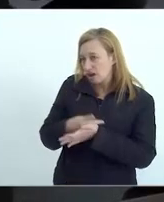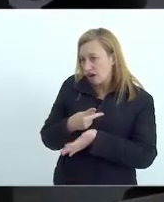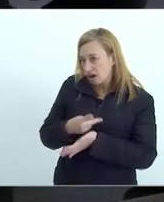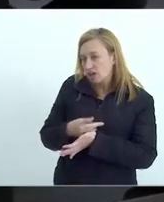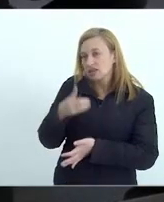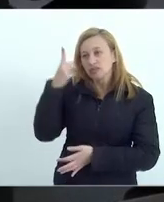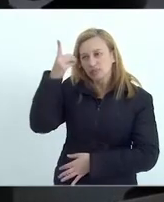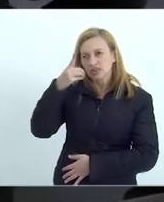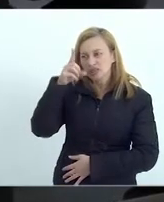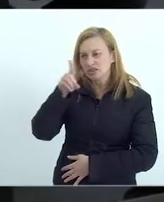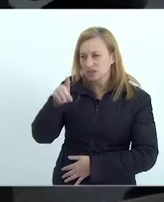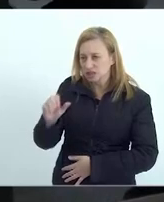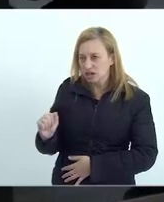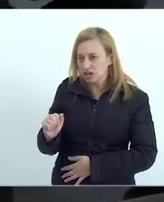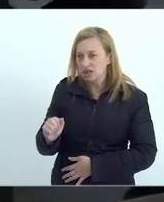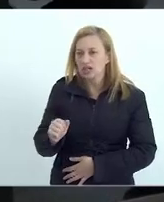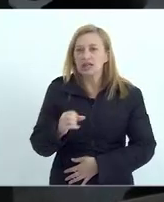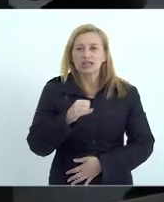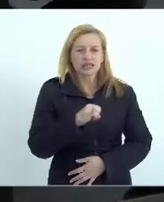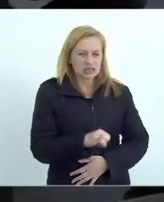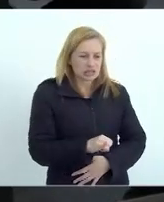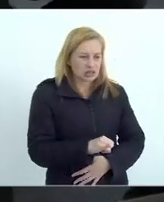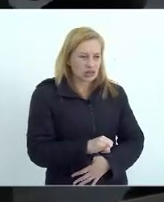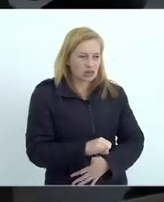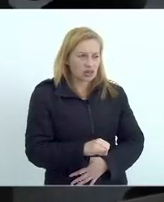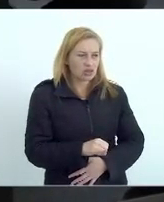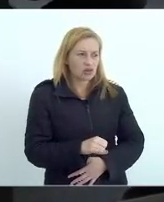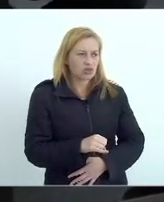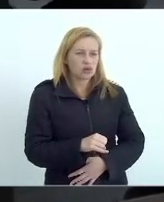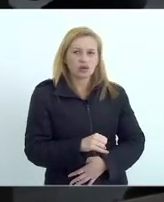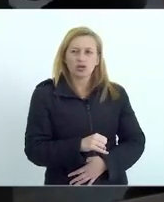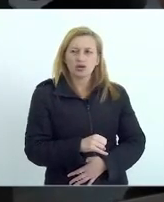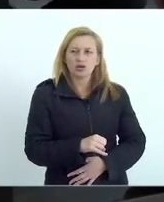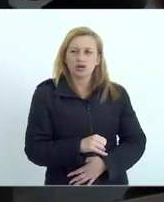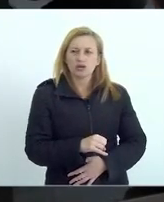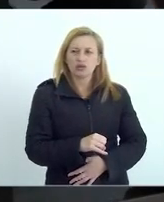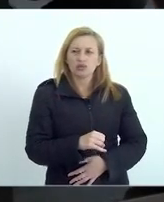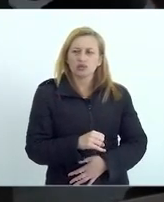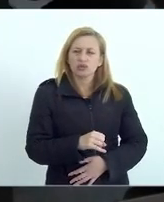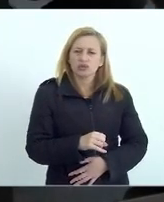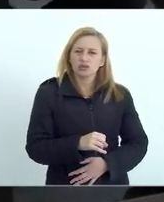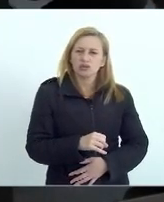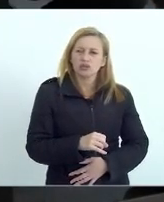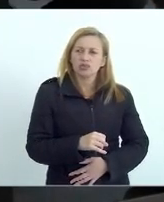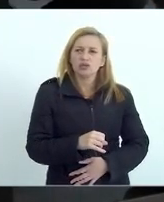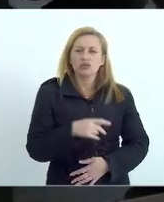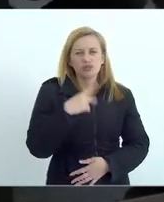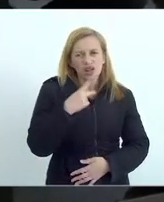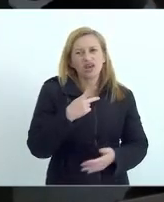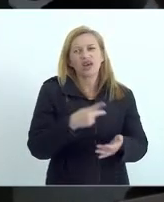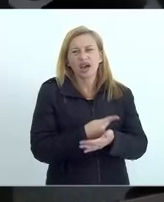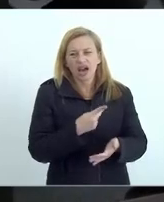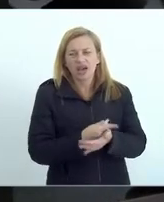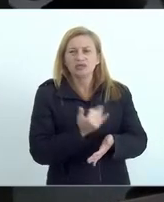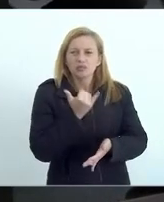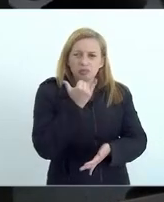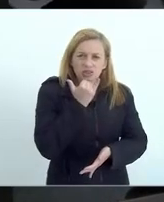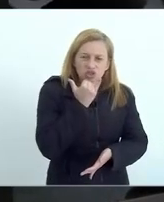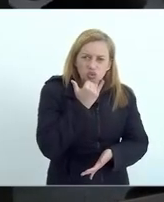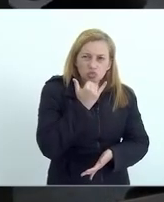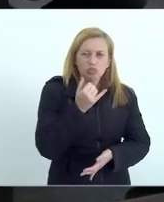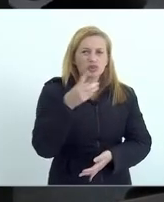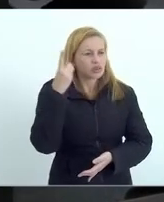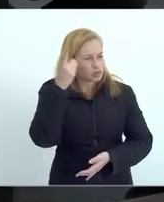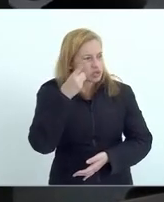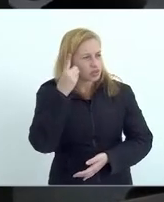Renato Zaca e se ofende aqui de respeitei algum membro da comissão de servidores eu peço desculpa Deputado Rodrigo